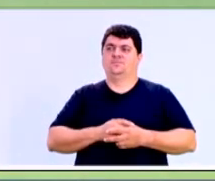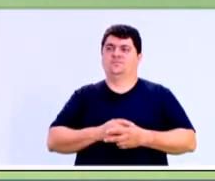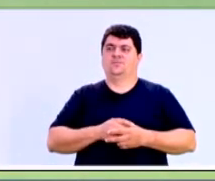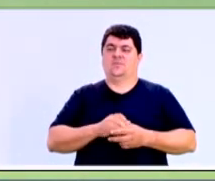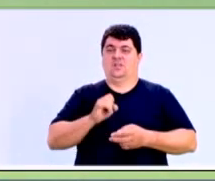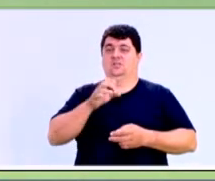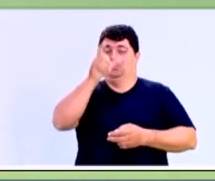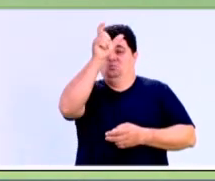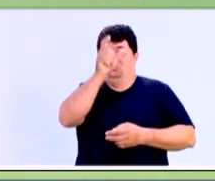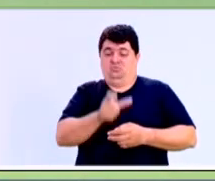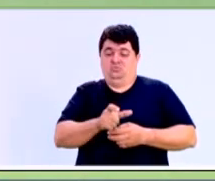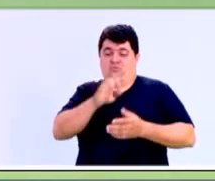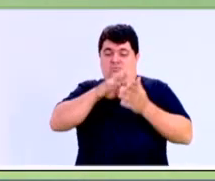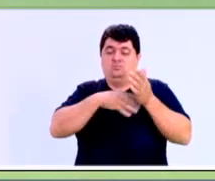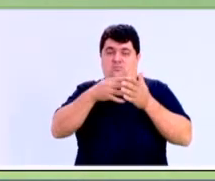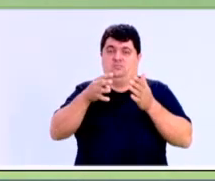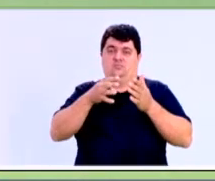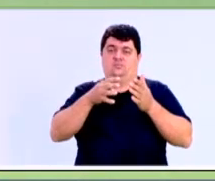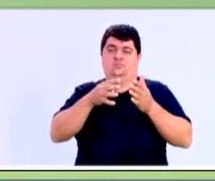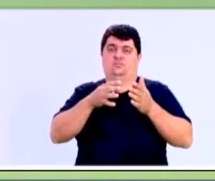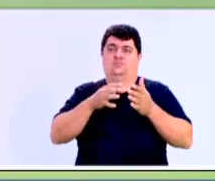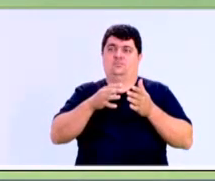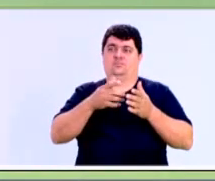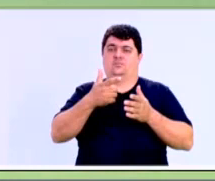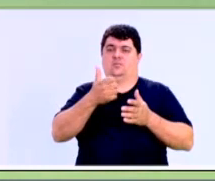aqui, um exemplo, se eu tivesse aqui